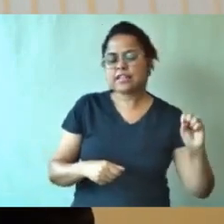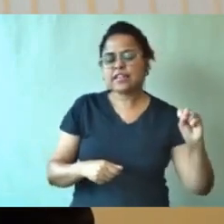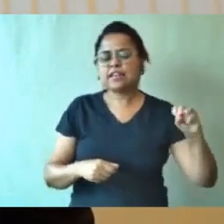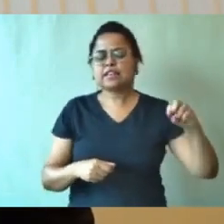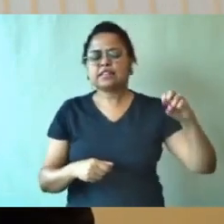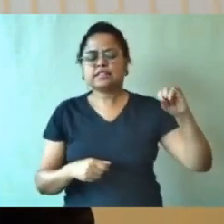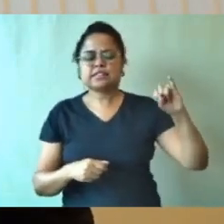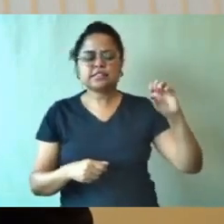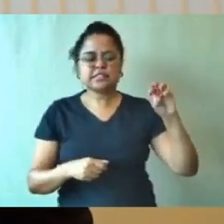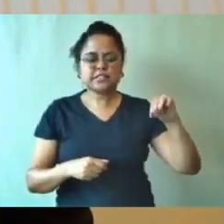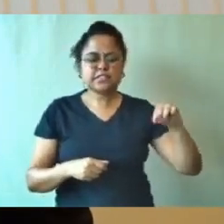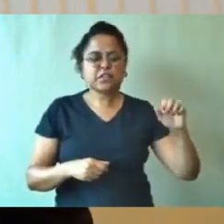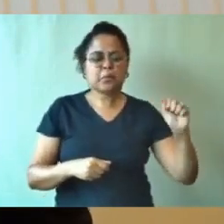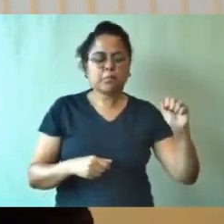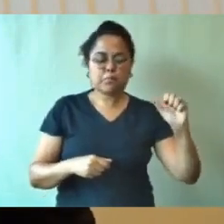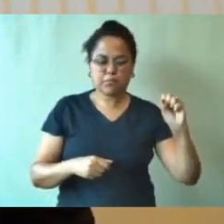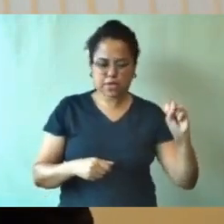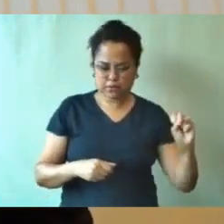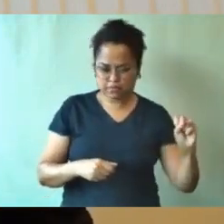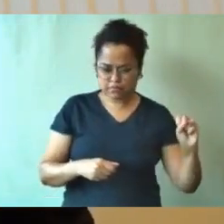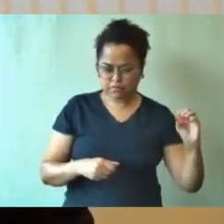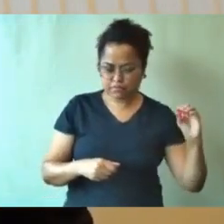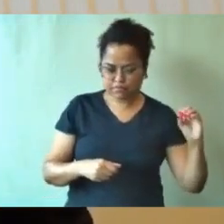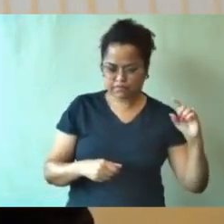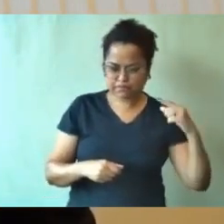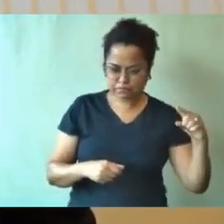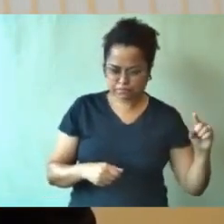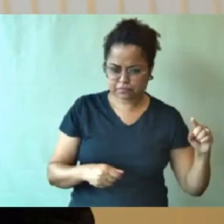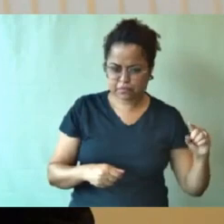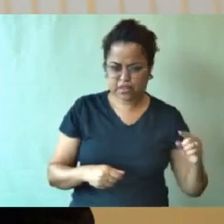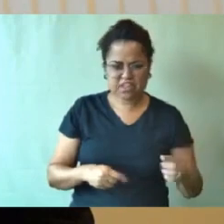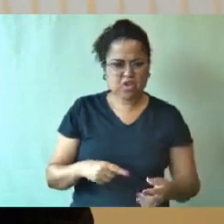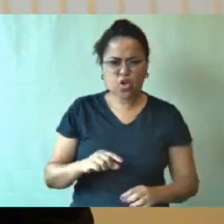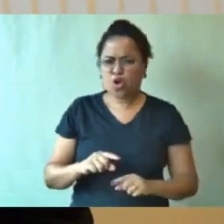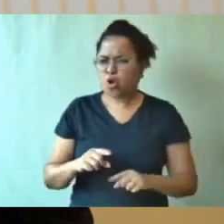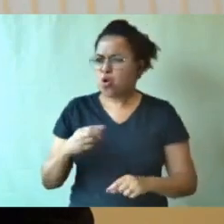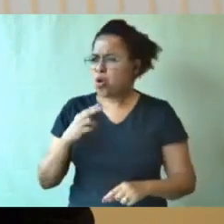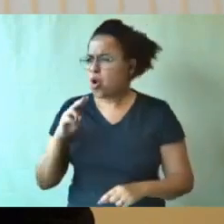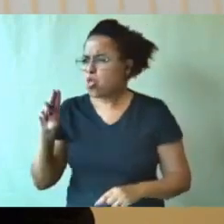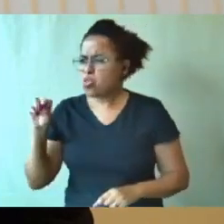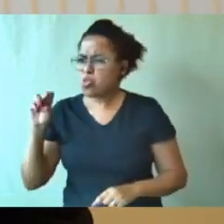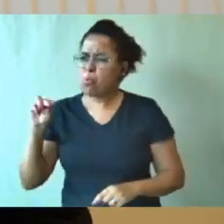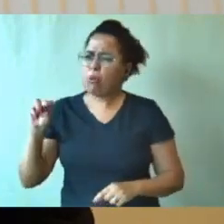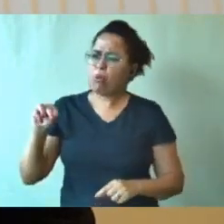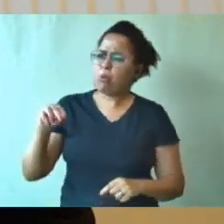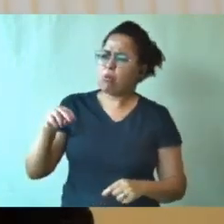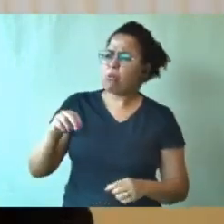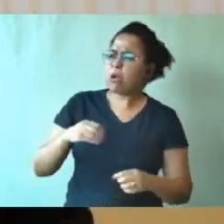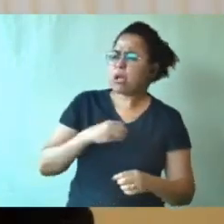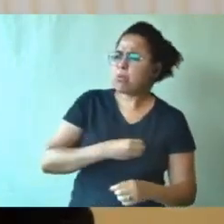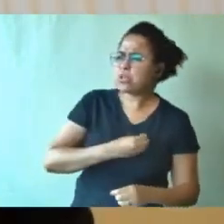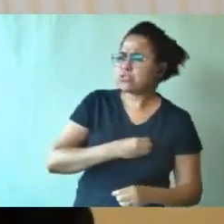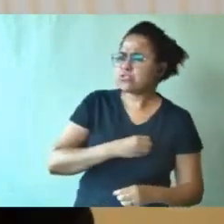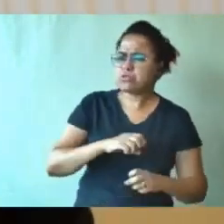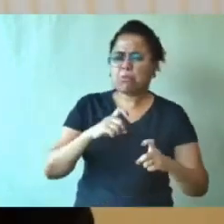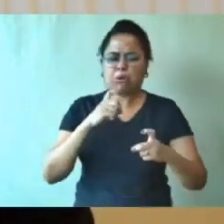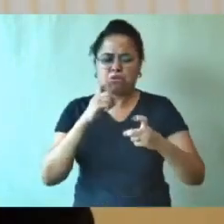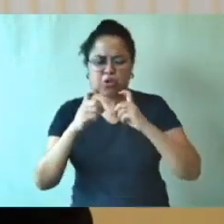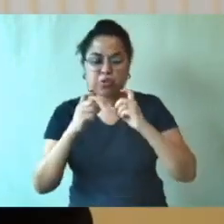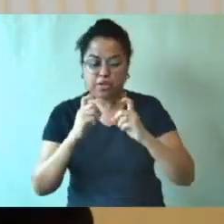outro separado com o Transimão. Nunca participou de nenhuma reunião, Transimão e Torres.